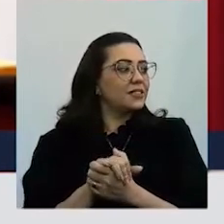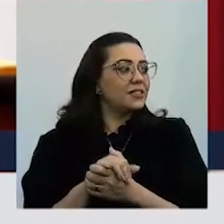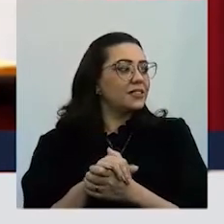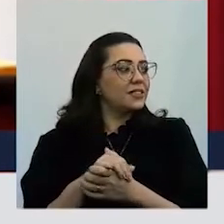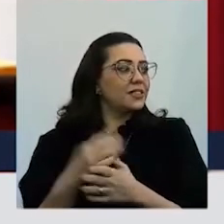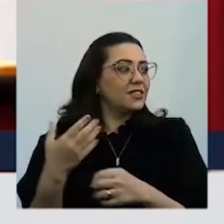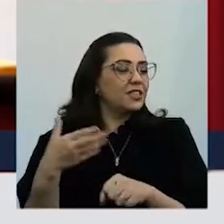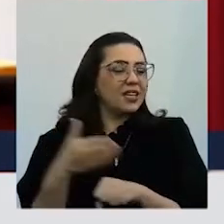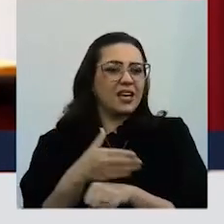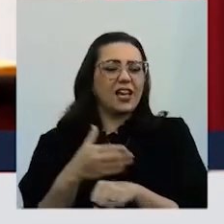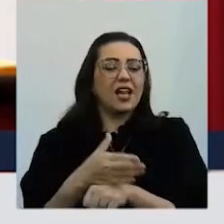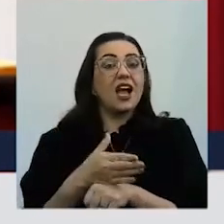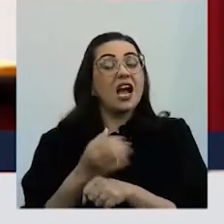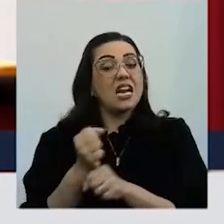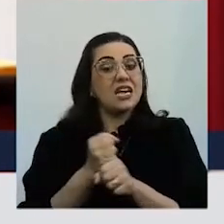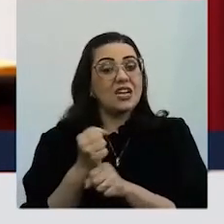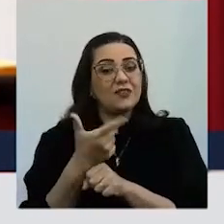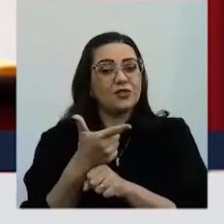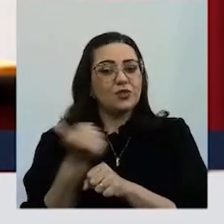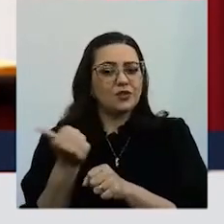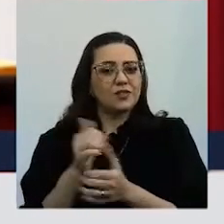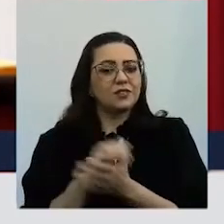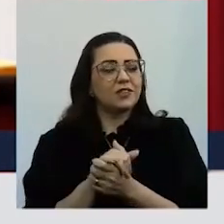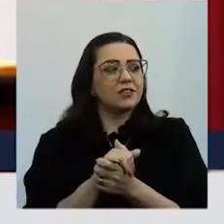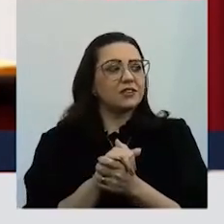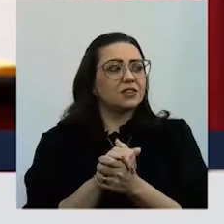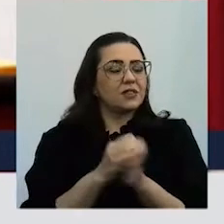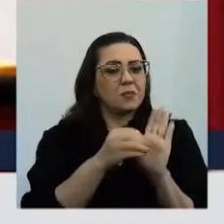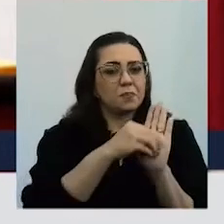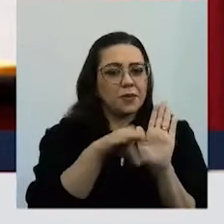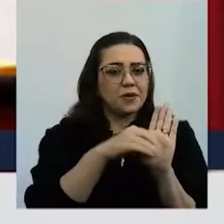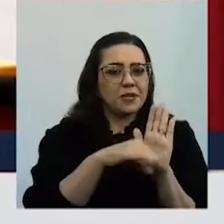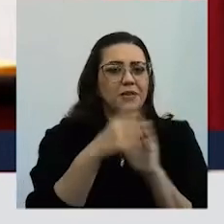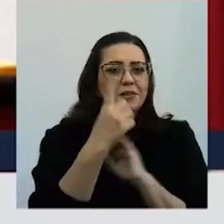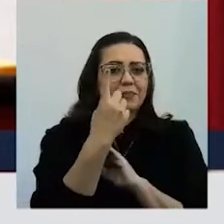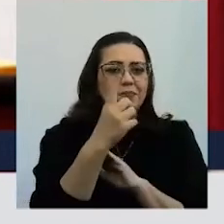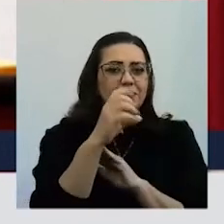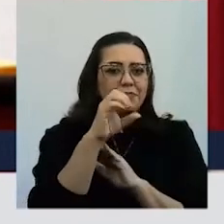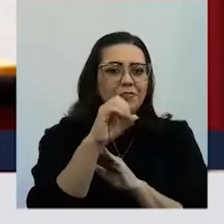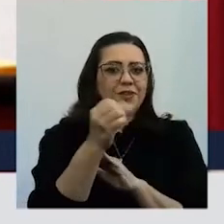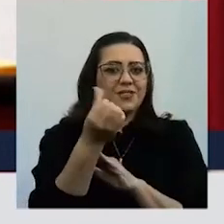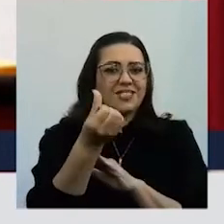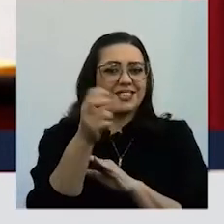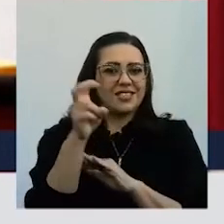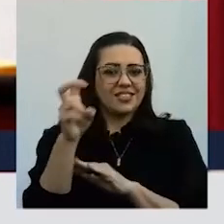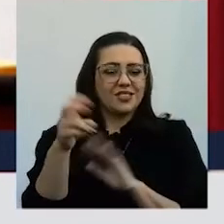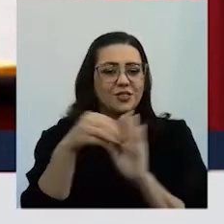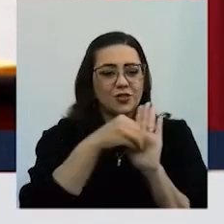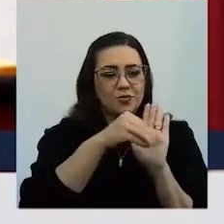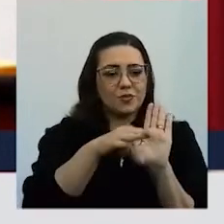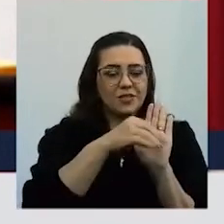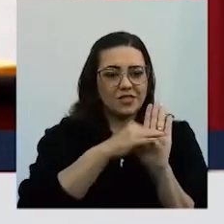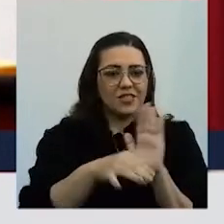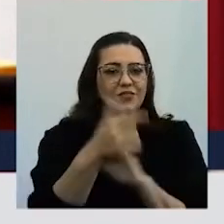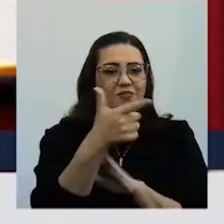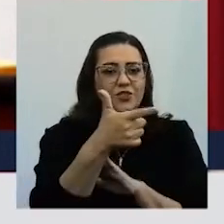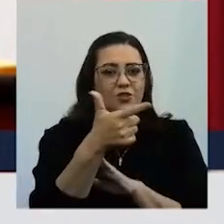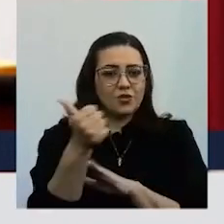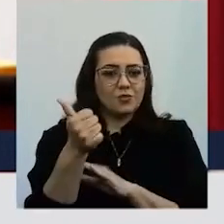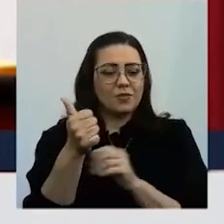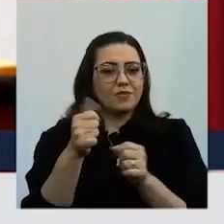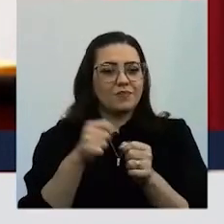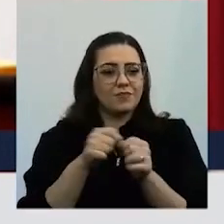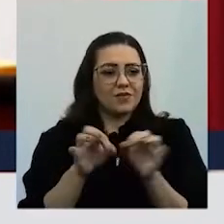2021, os nossos vereadores apresentaram 1.065 indicações, 21 moção,